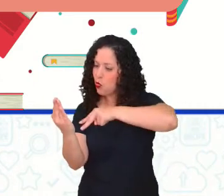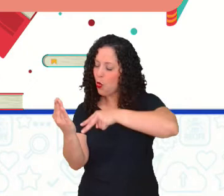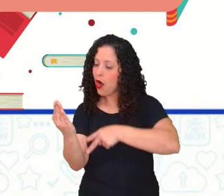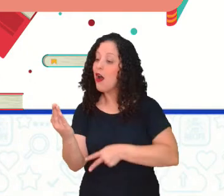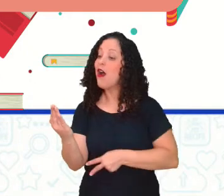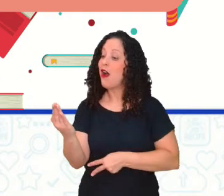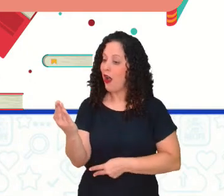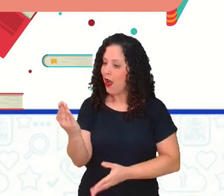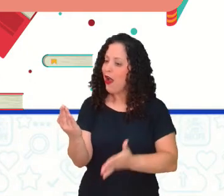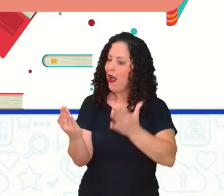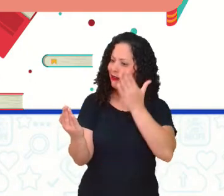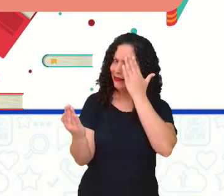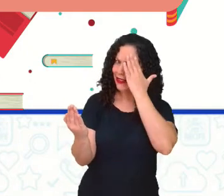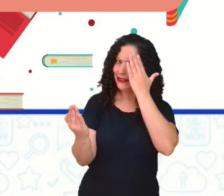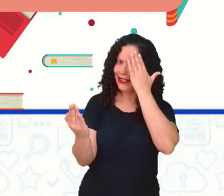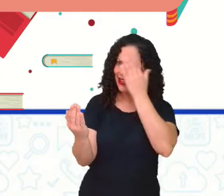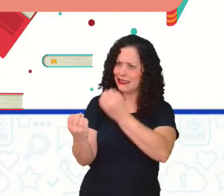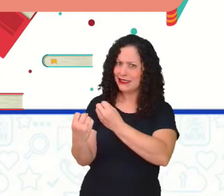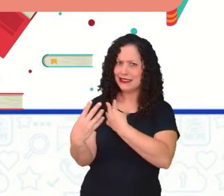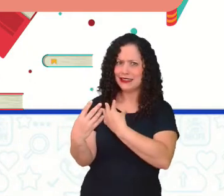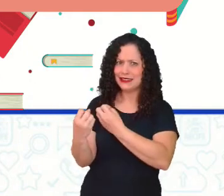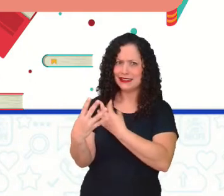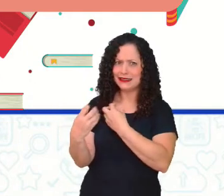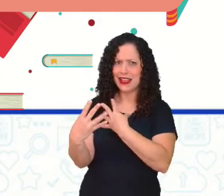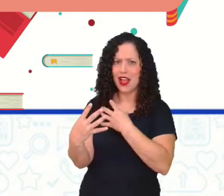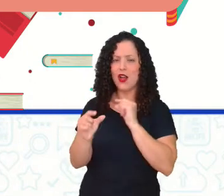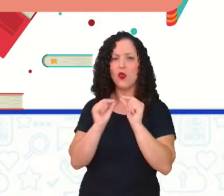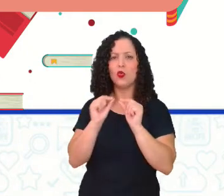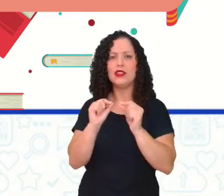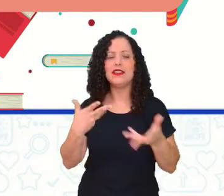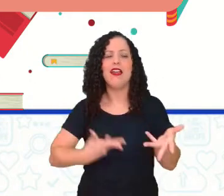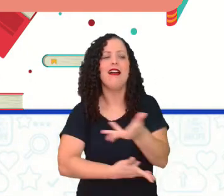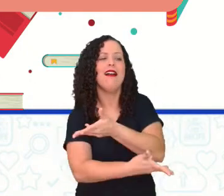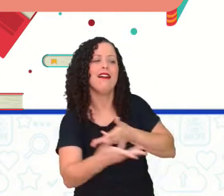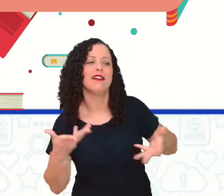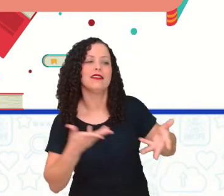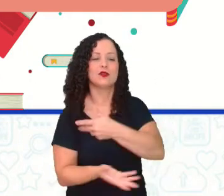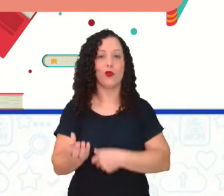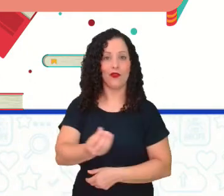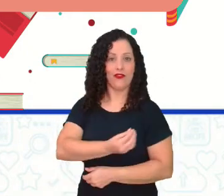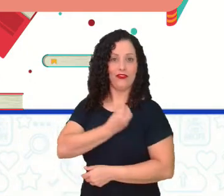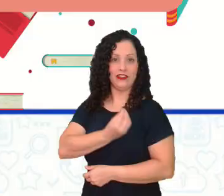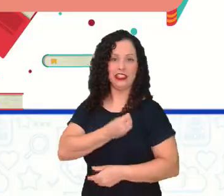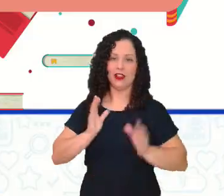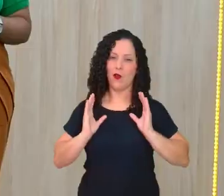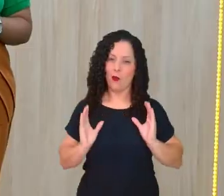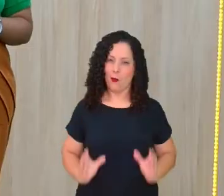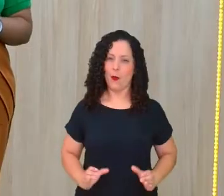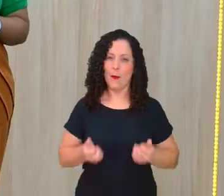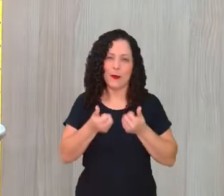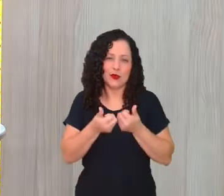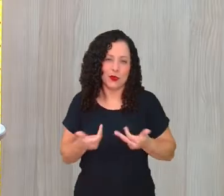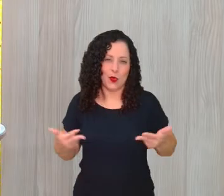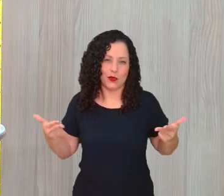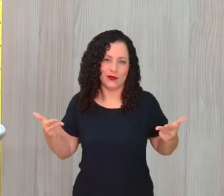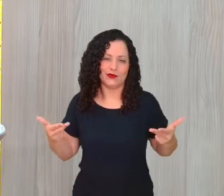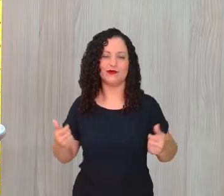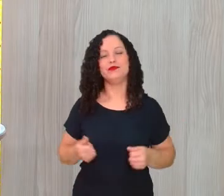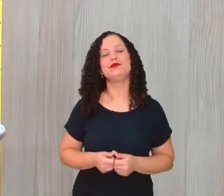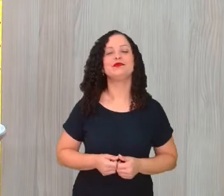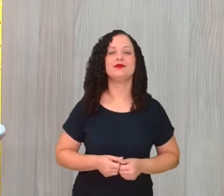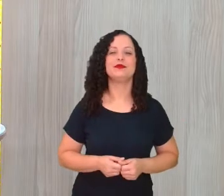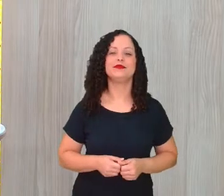a gente, para falar sobre a vida real, sobre comportamentos, né? É importante lembrar, né,